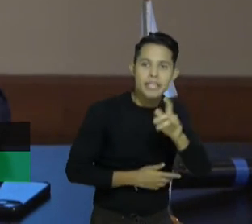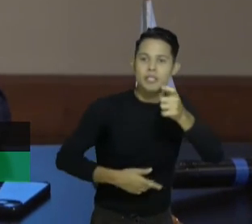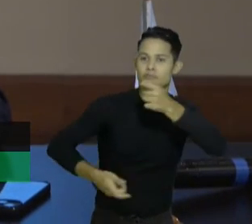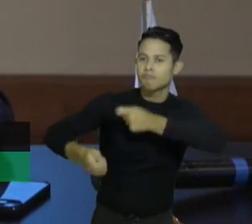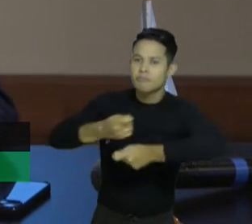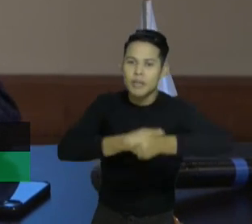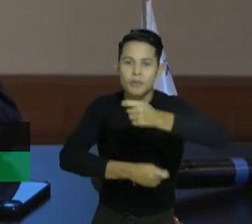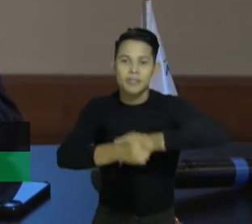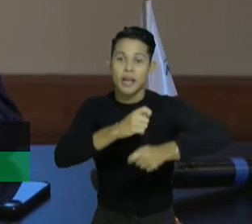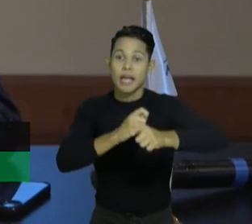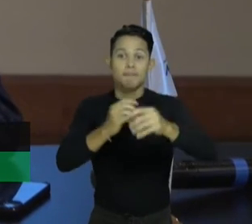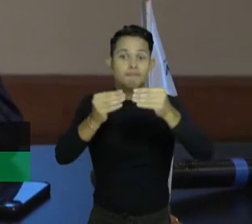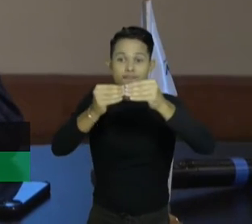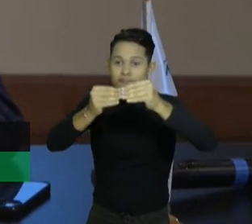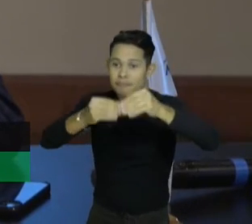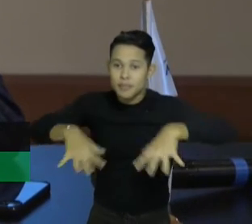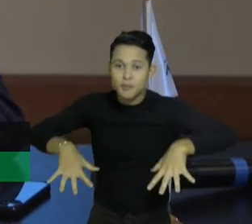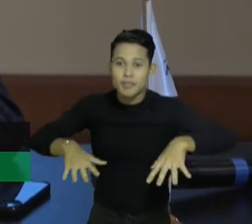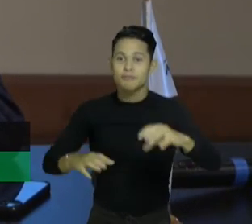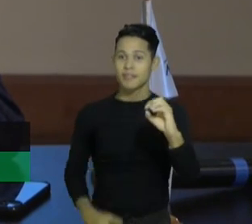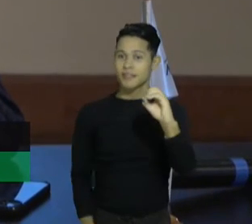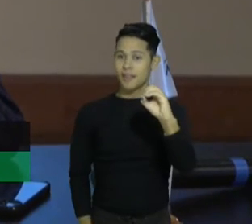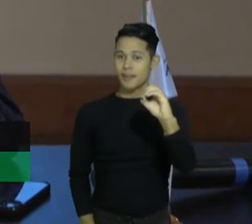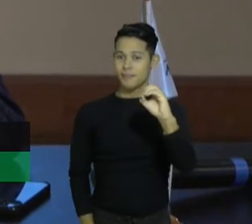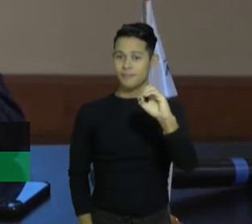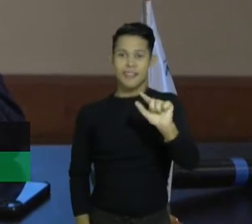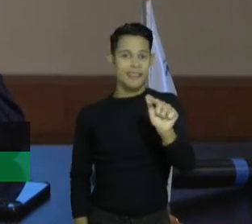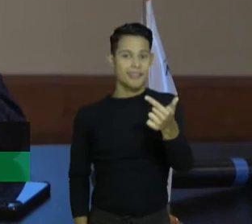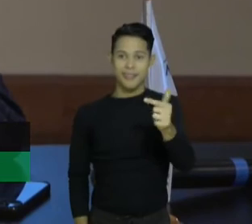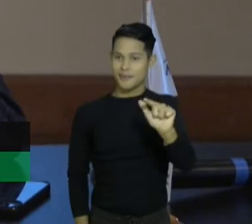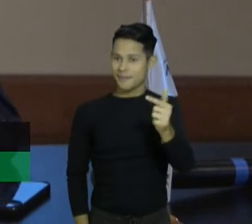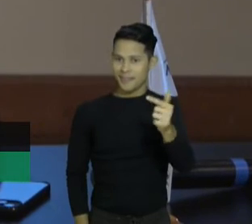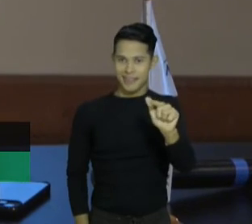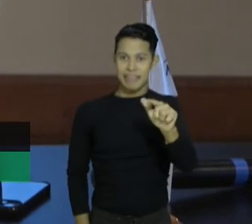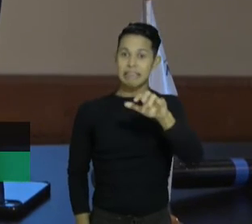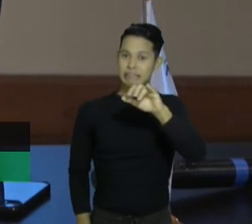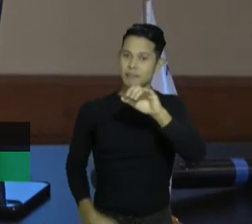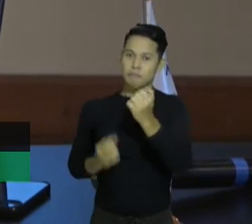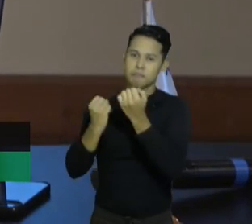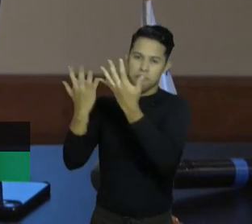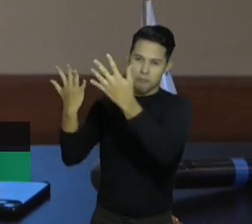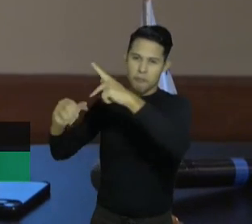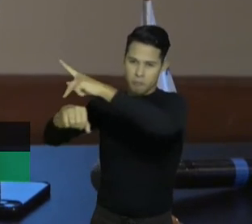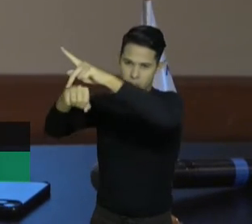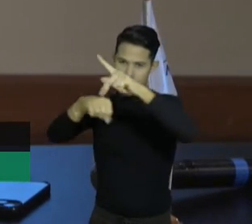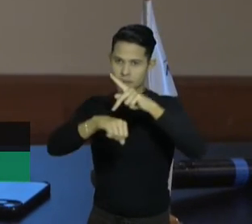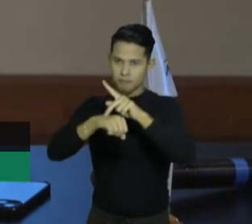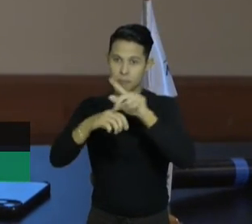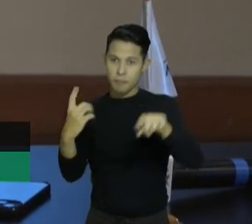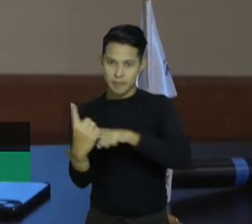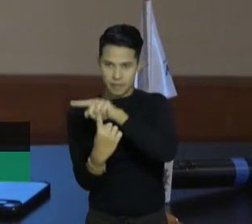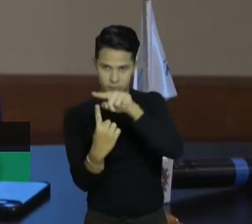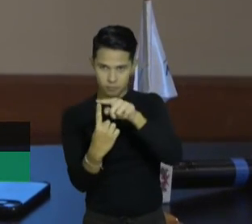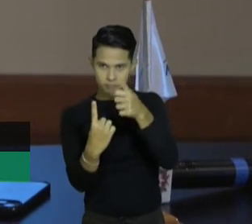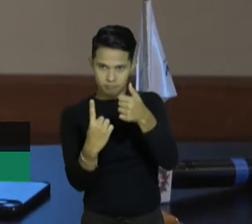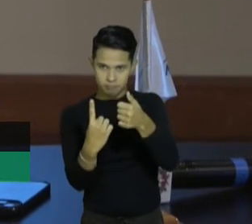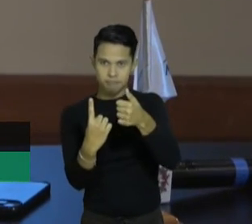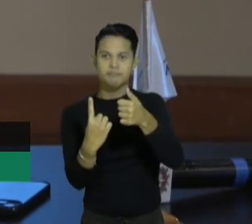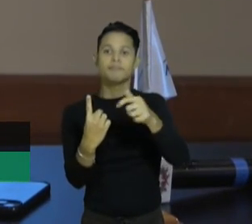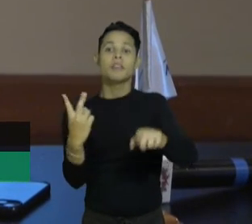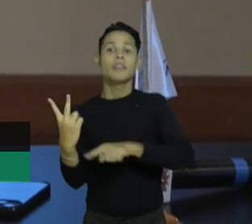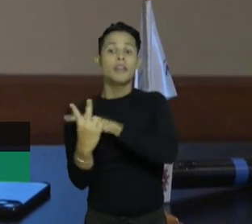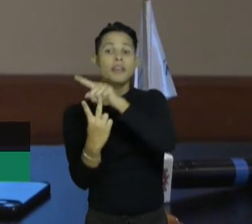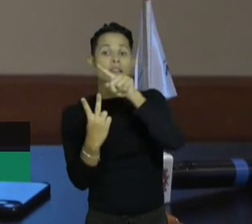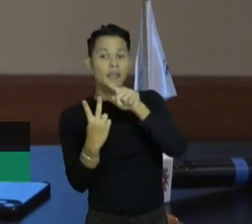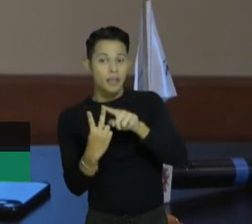sem nenhum prejuízo sem nenhum prejuízo do Comércio com os demais membros do Mercosul Esse é o primeiro ponto o segundo eu não sei se